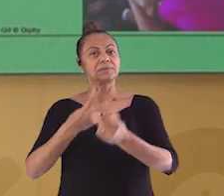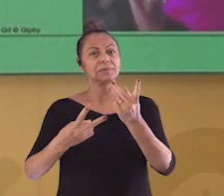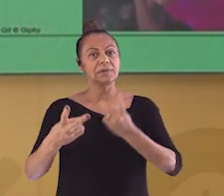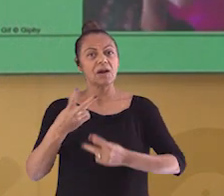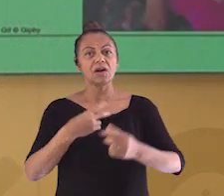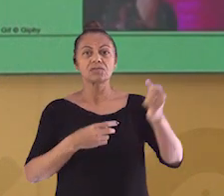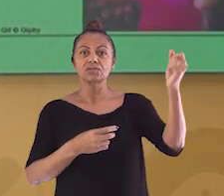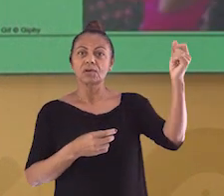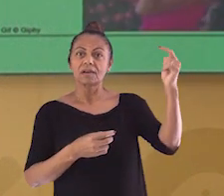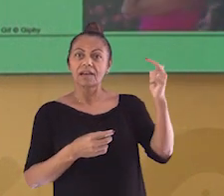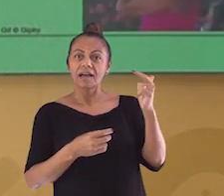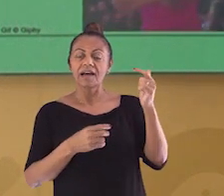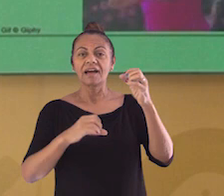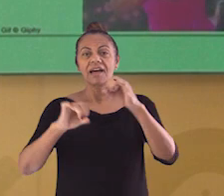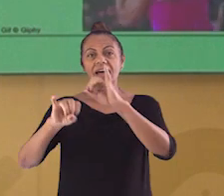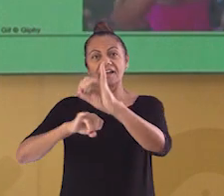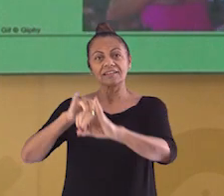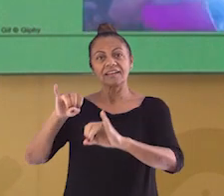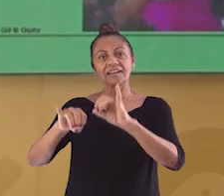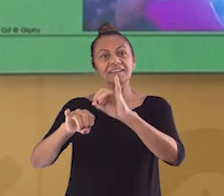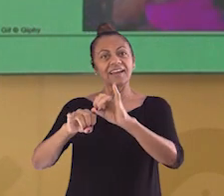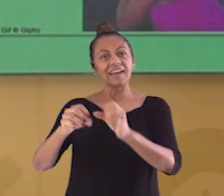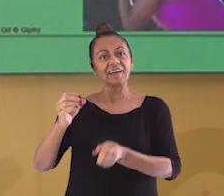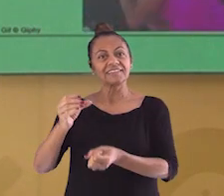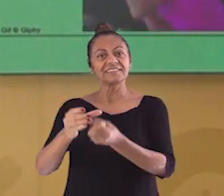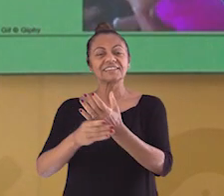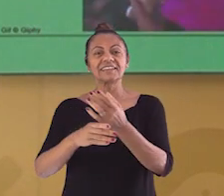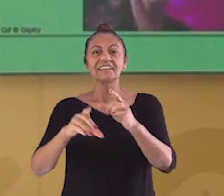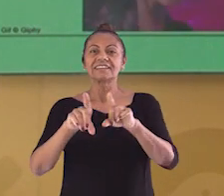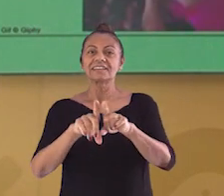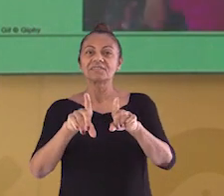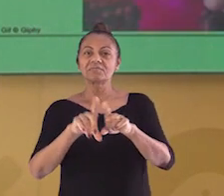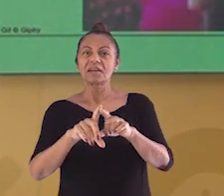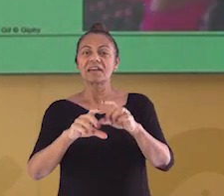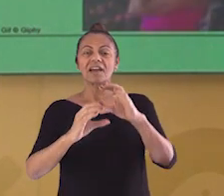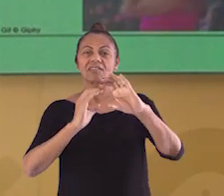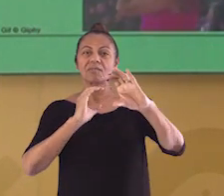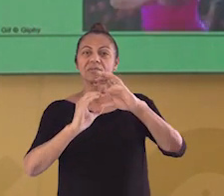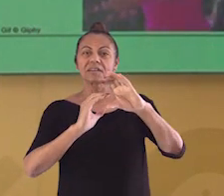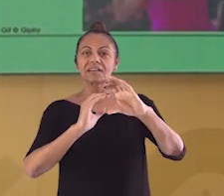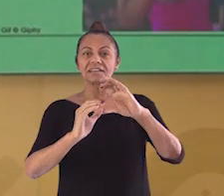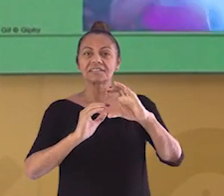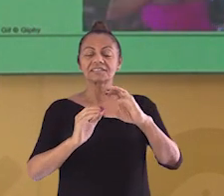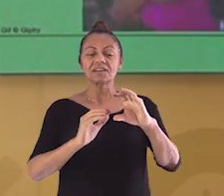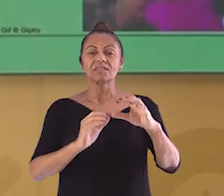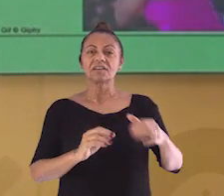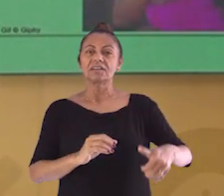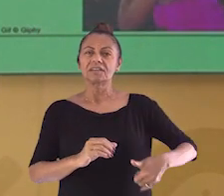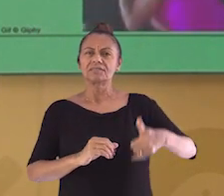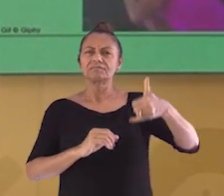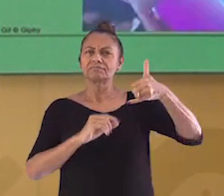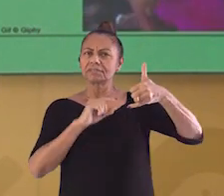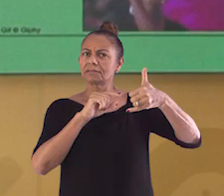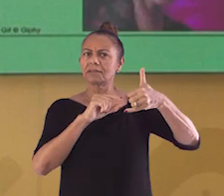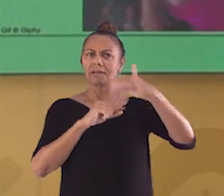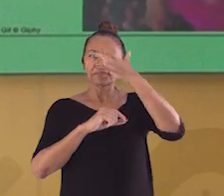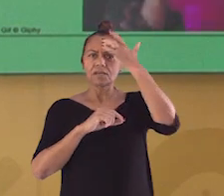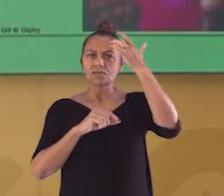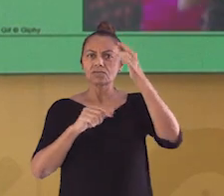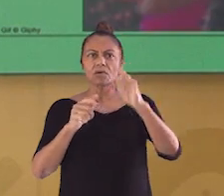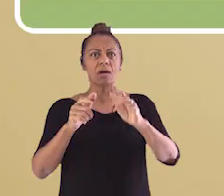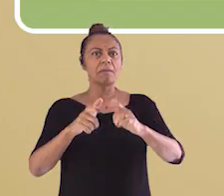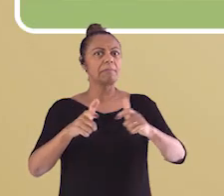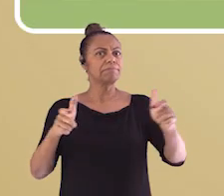da internet e a popularização desse meio de comunicação e a popularização do celular, como a gente pode observar no